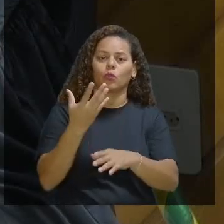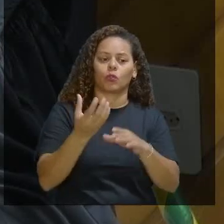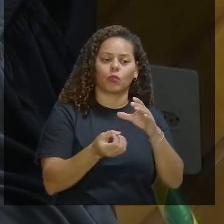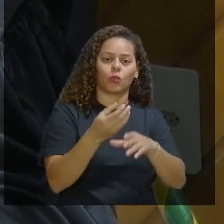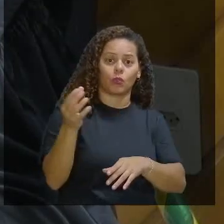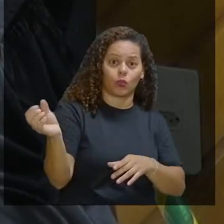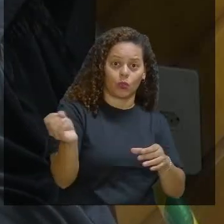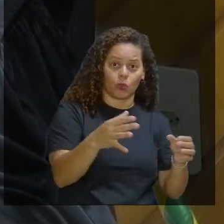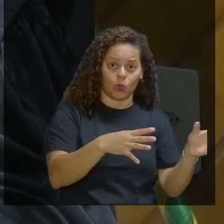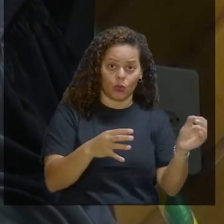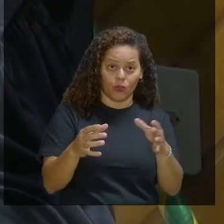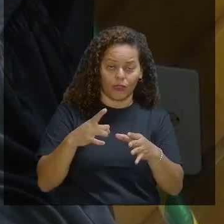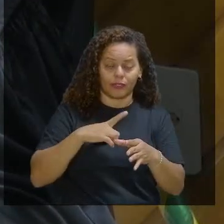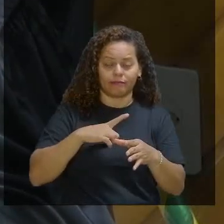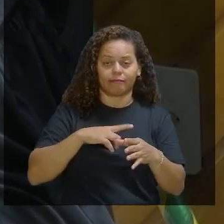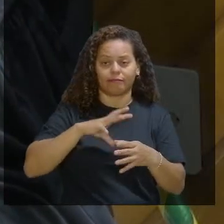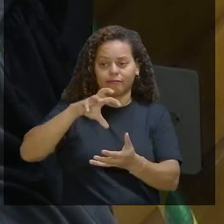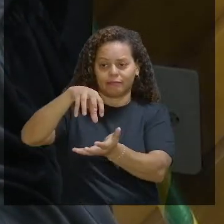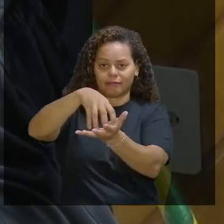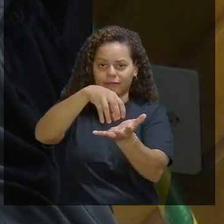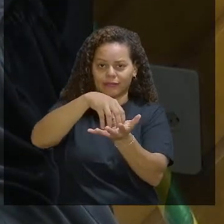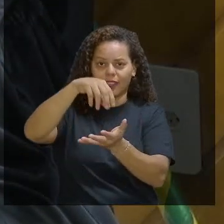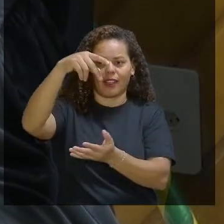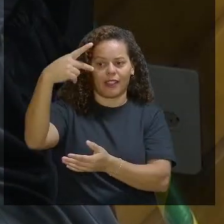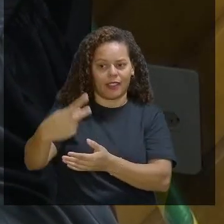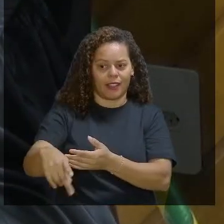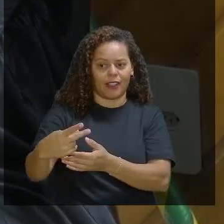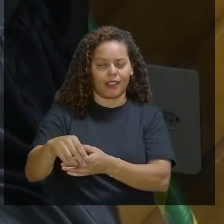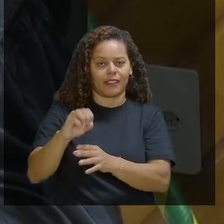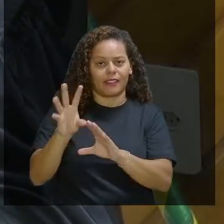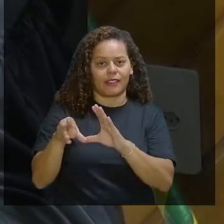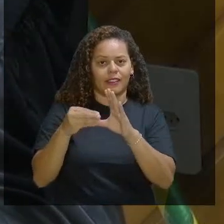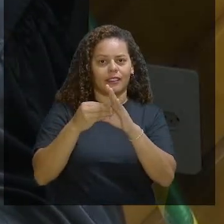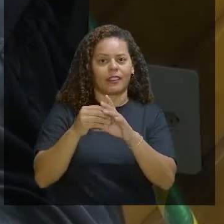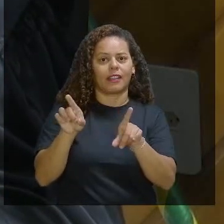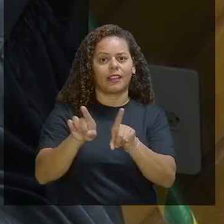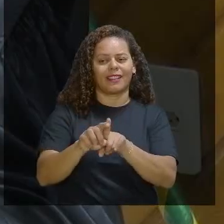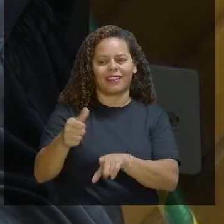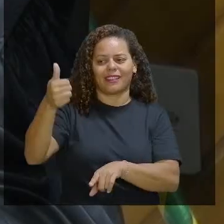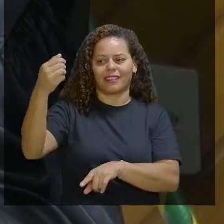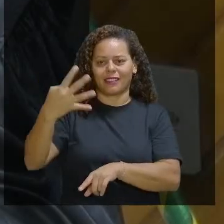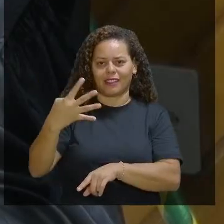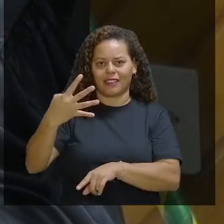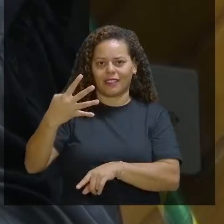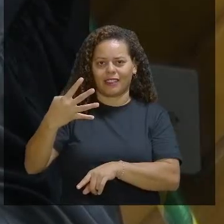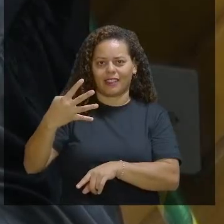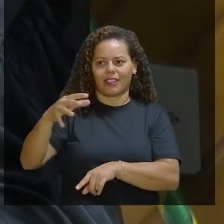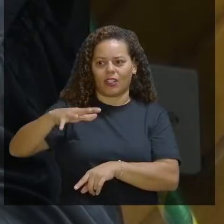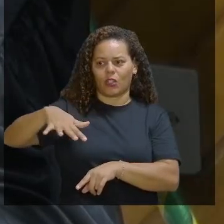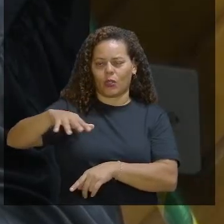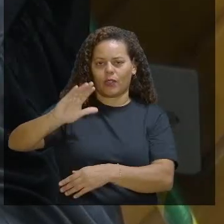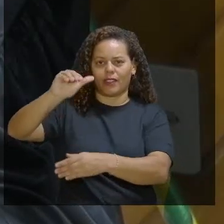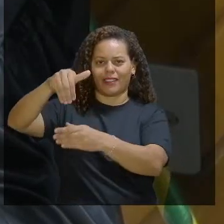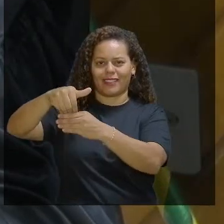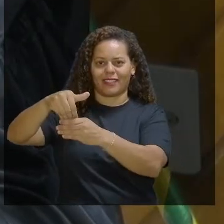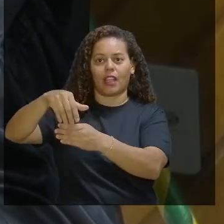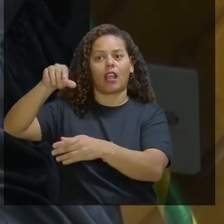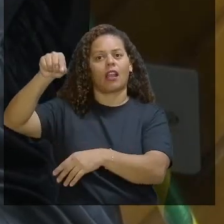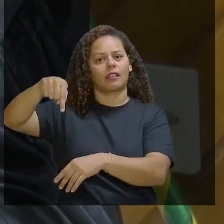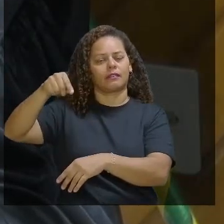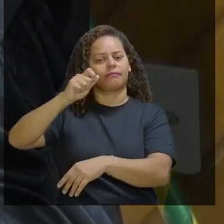regionais eleitorais de garantias no âmbito desse tribunal, em razão da criação da 14ª zona eleitoral sediada na